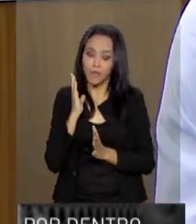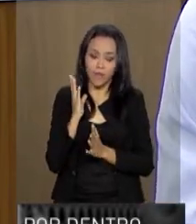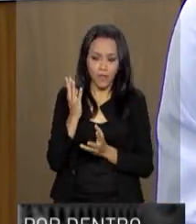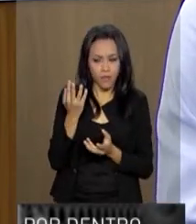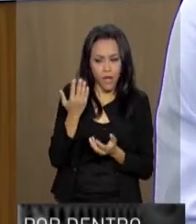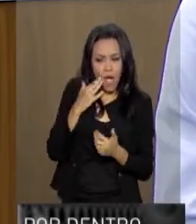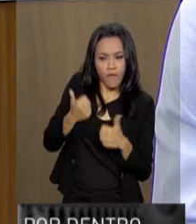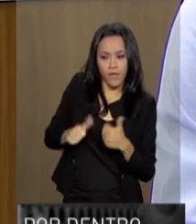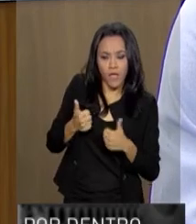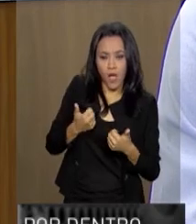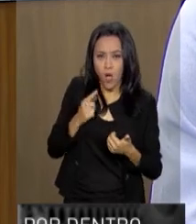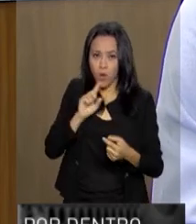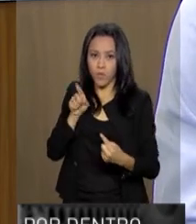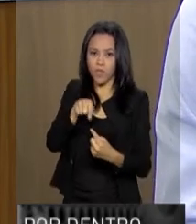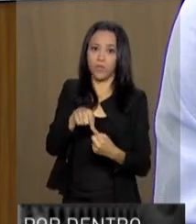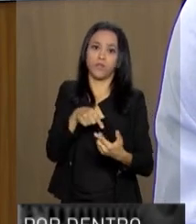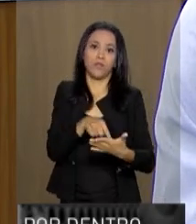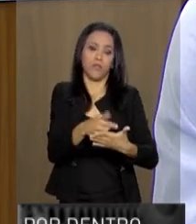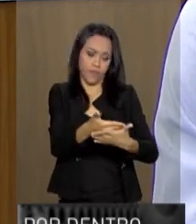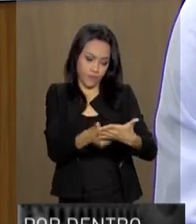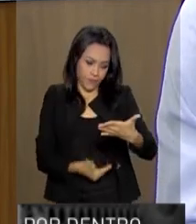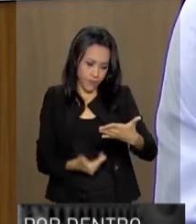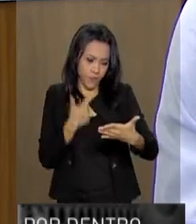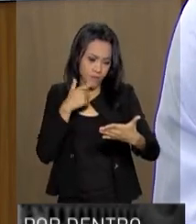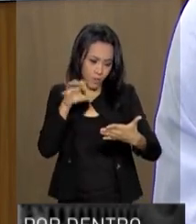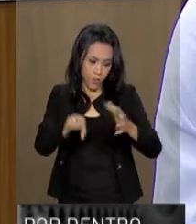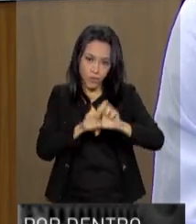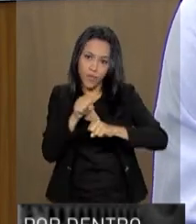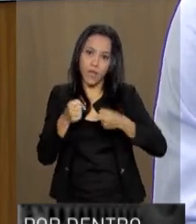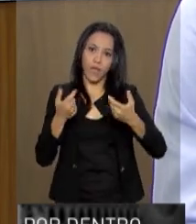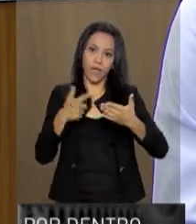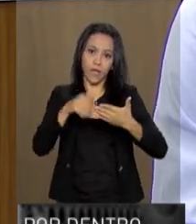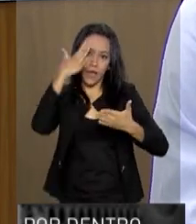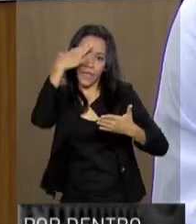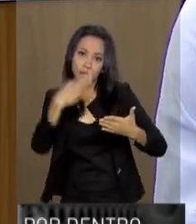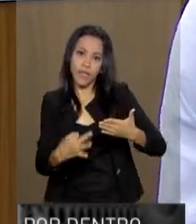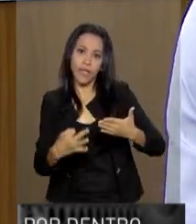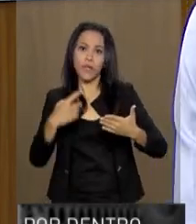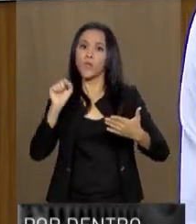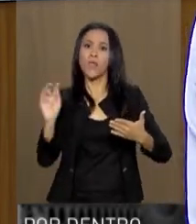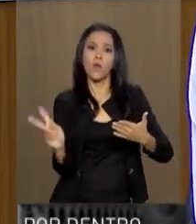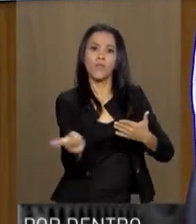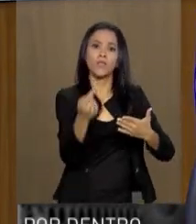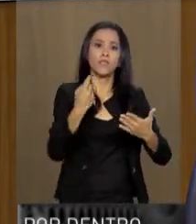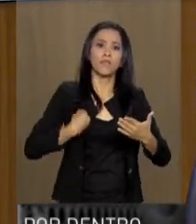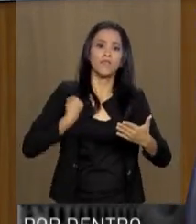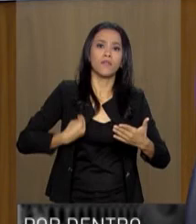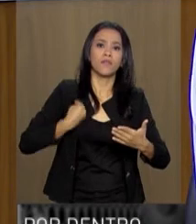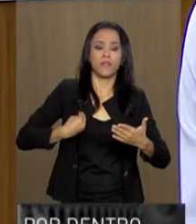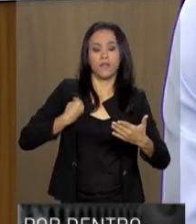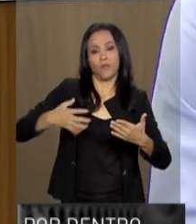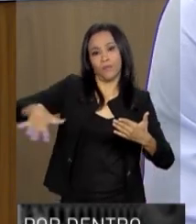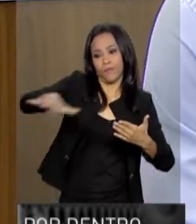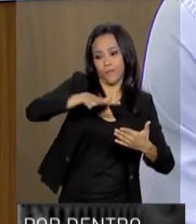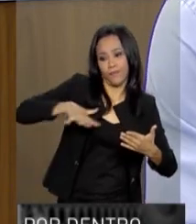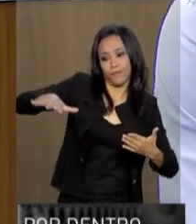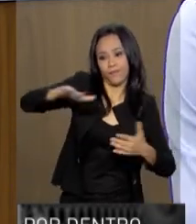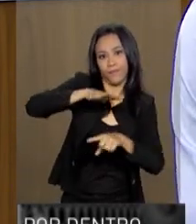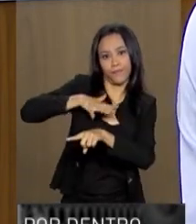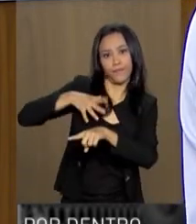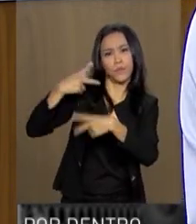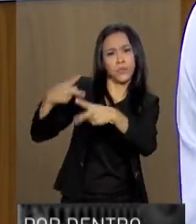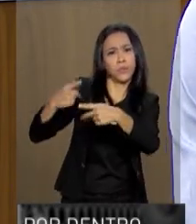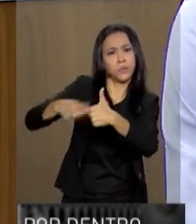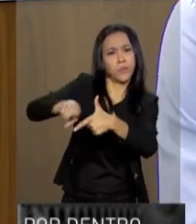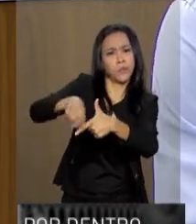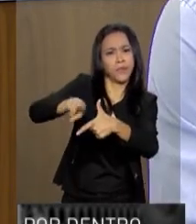visa buscar dialogar compreender a realidade que esses jovens têm indivíduo aos seus problemas